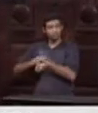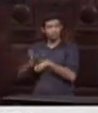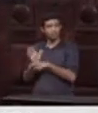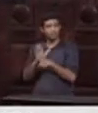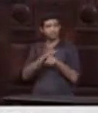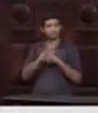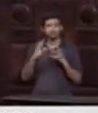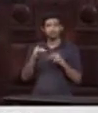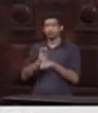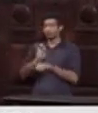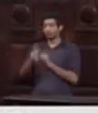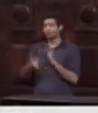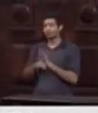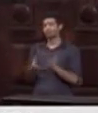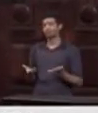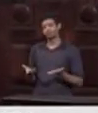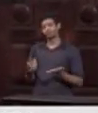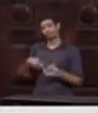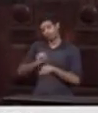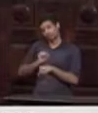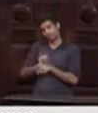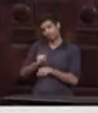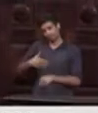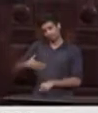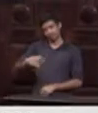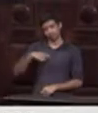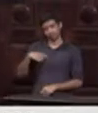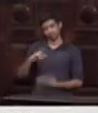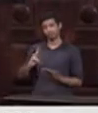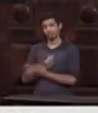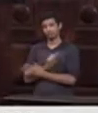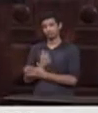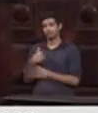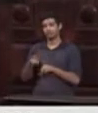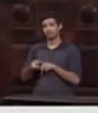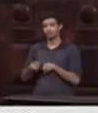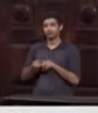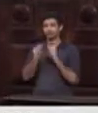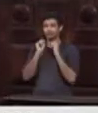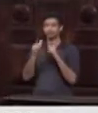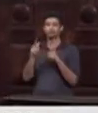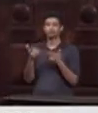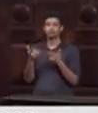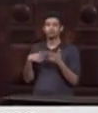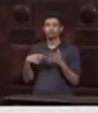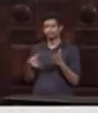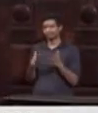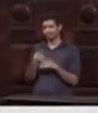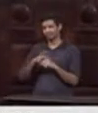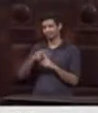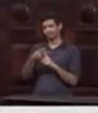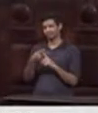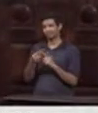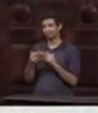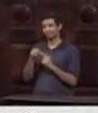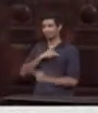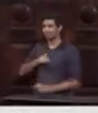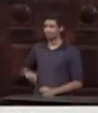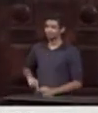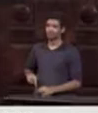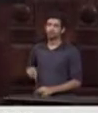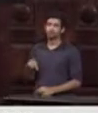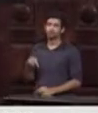o que deve acontecer e esperamos também aqui na Assembleia Legislativa por uma provocação do presidente da Comissão de Direitos